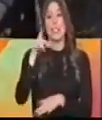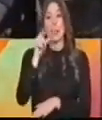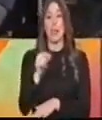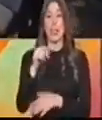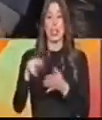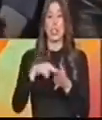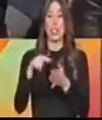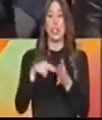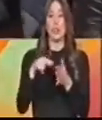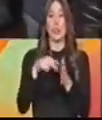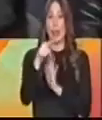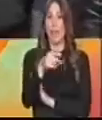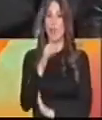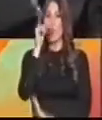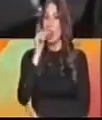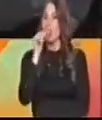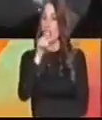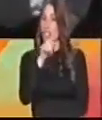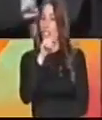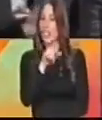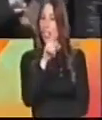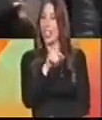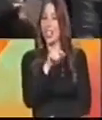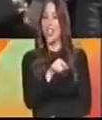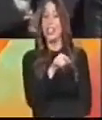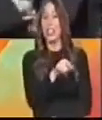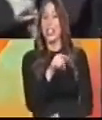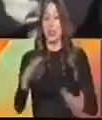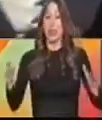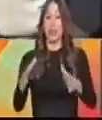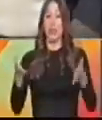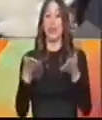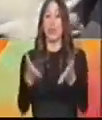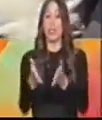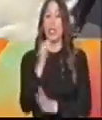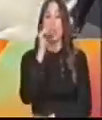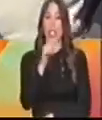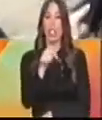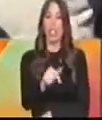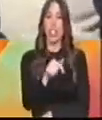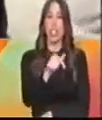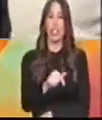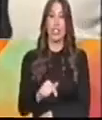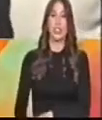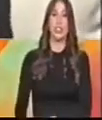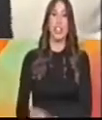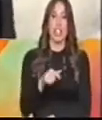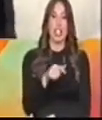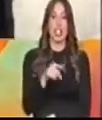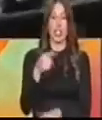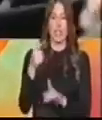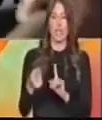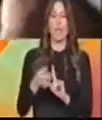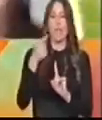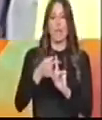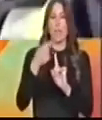das castanhas que estão a sair deste grande assador de castanhas nesta grandiosa Feira de São